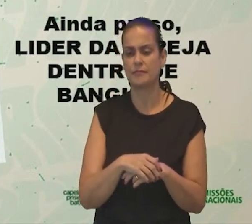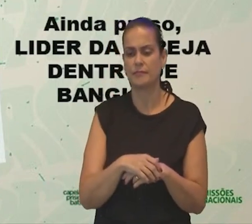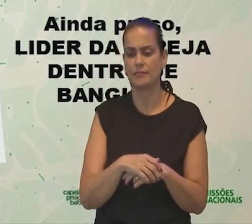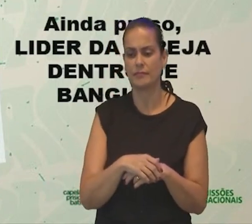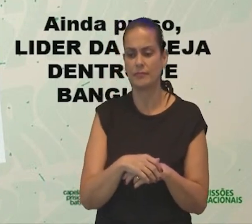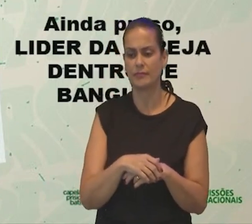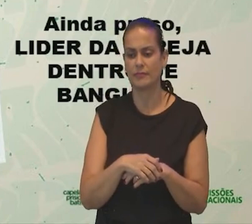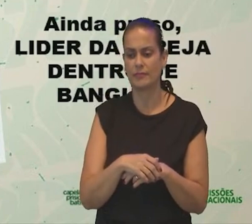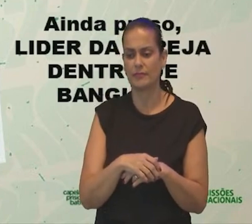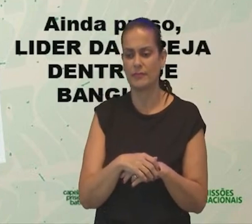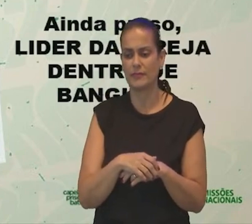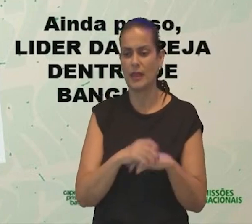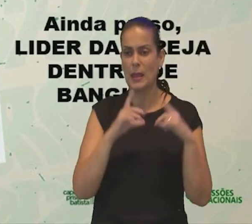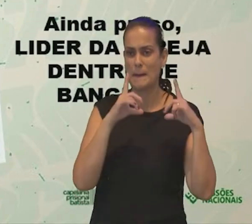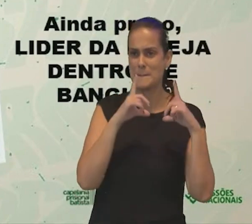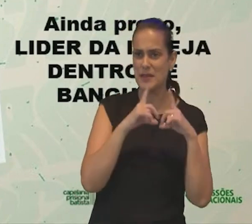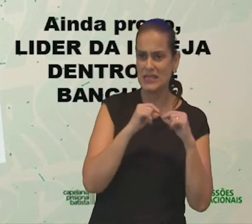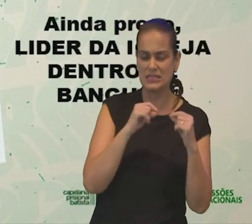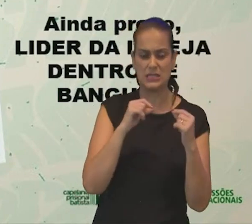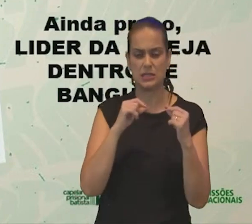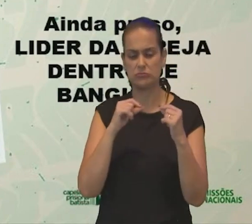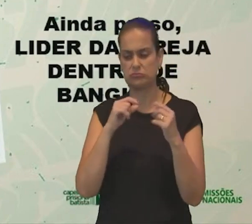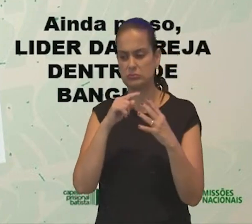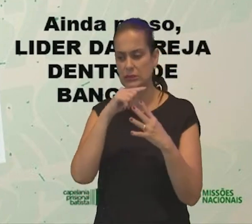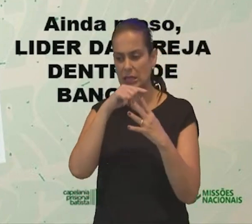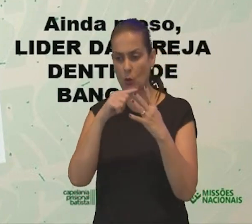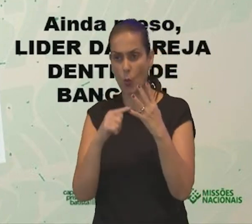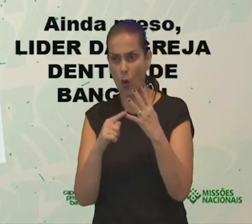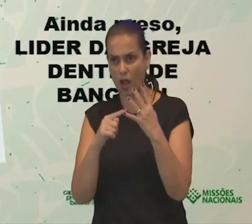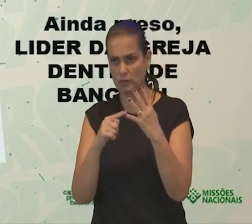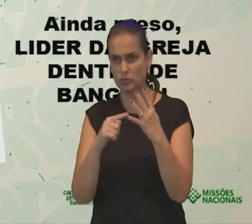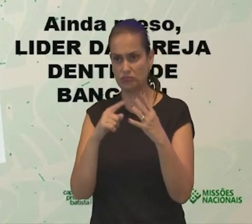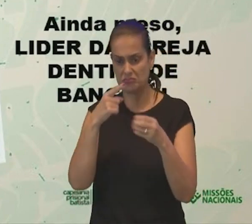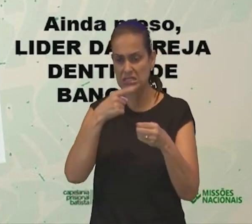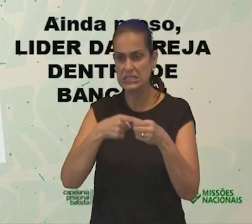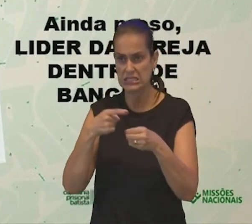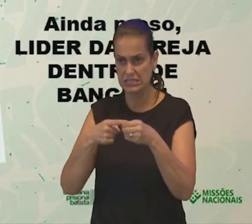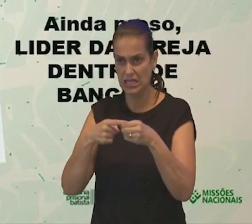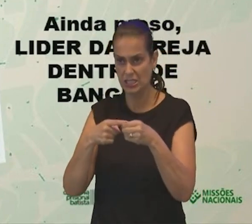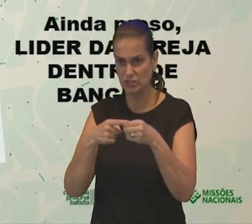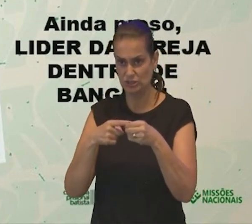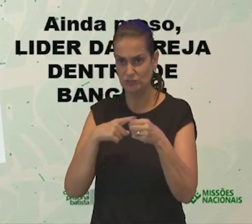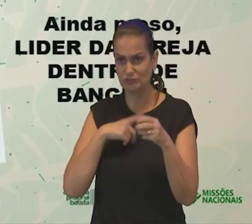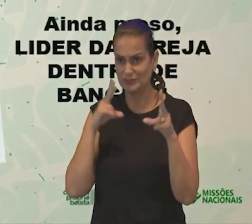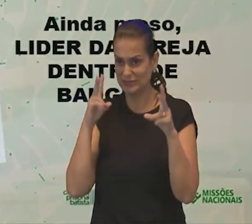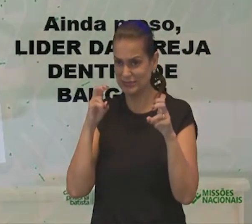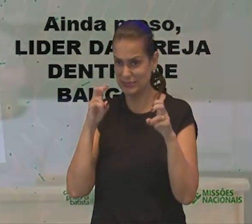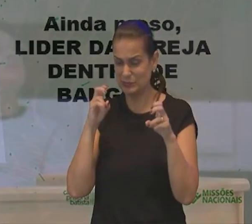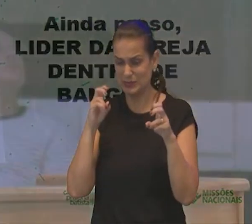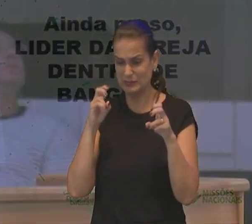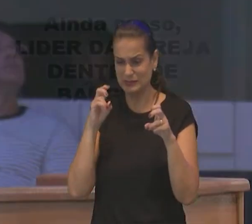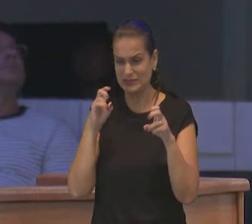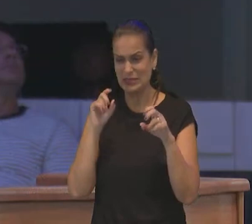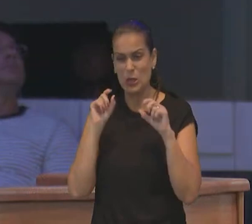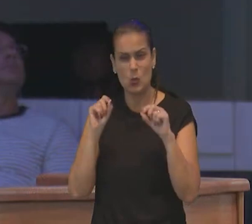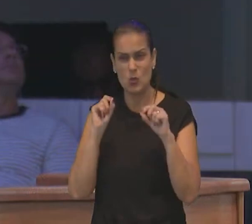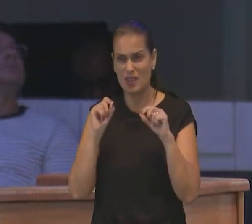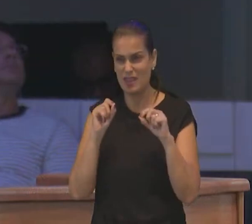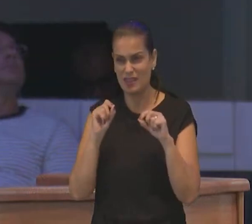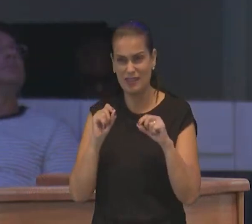Brasília, Catanduvas e Mossoró tem algo específico. É onde está ali